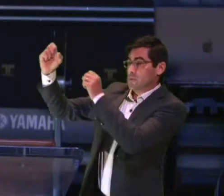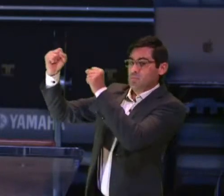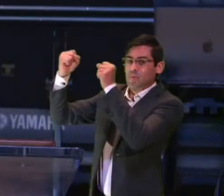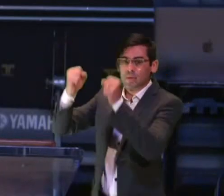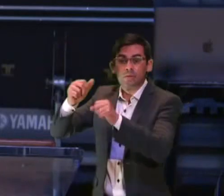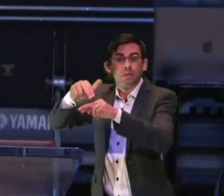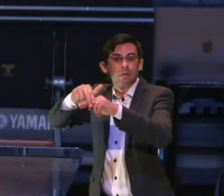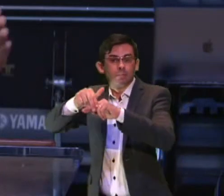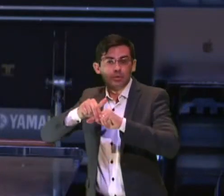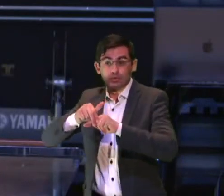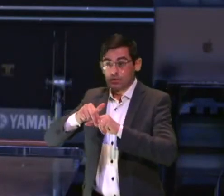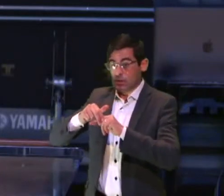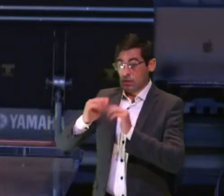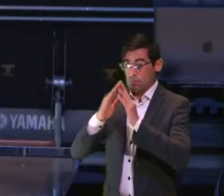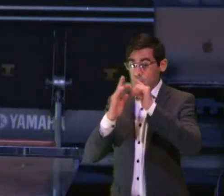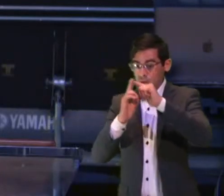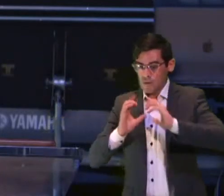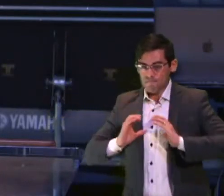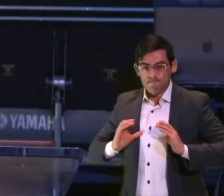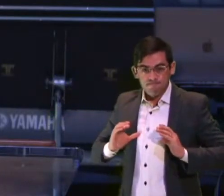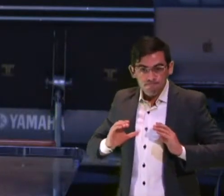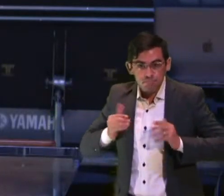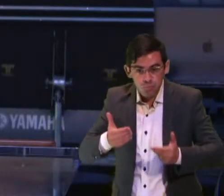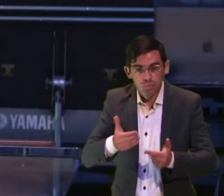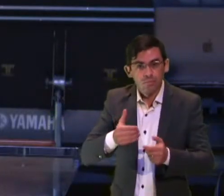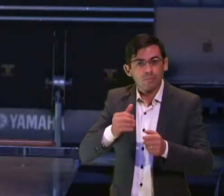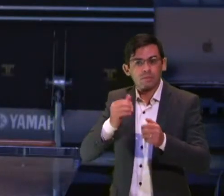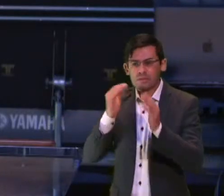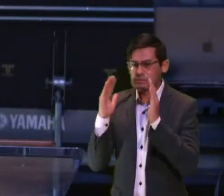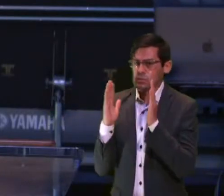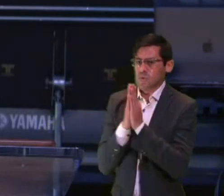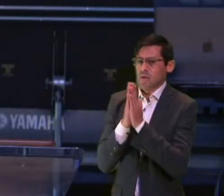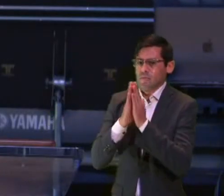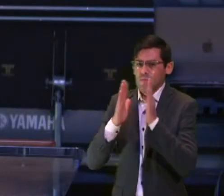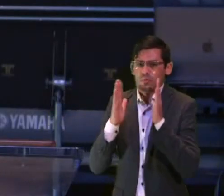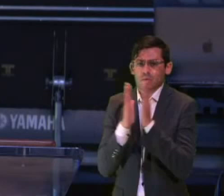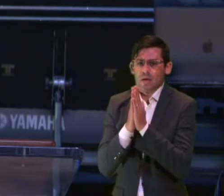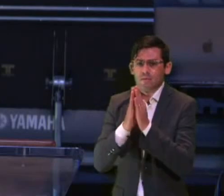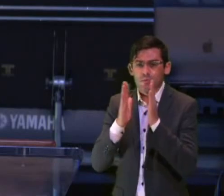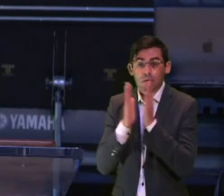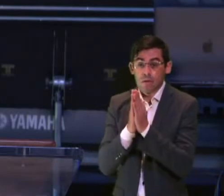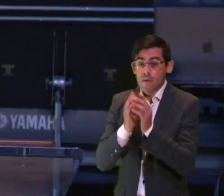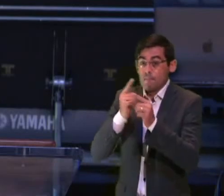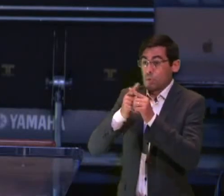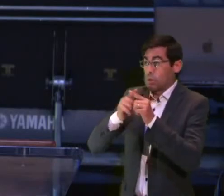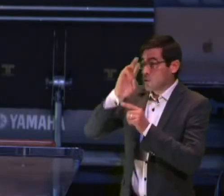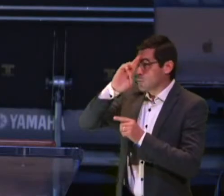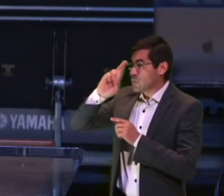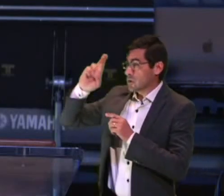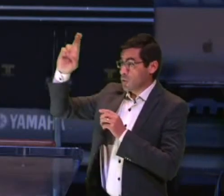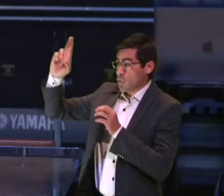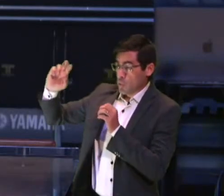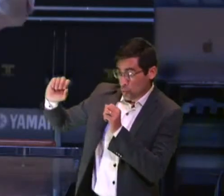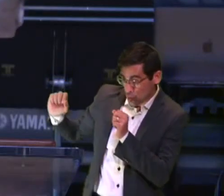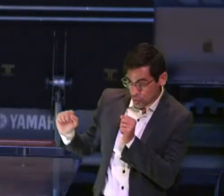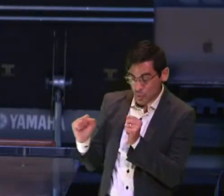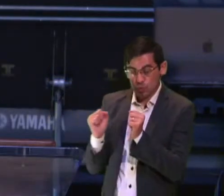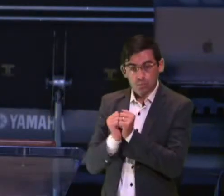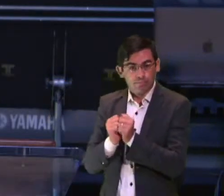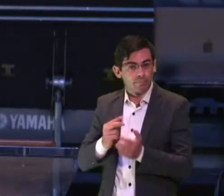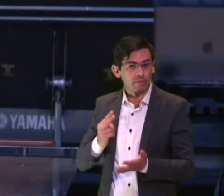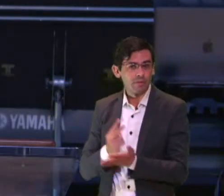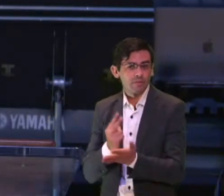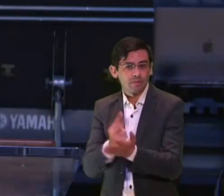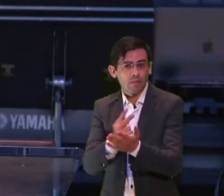era uma igreja ousada, que se movia. Os sinais do Senhor acompanhavam os crentes na igreja